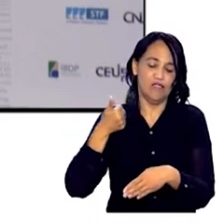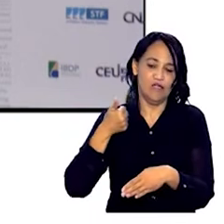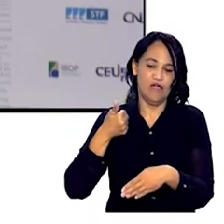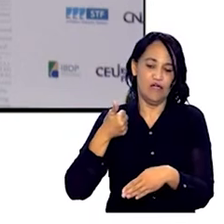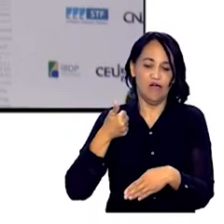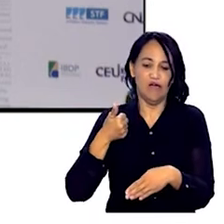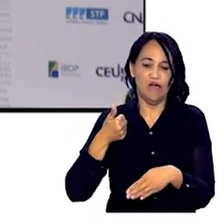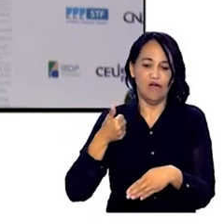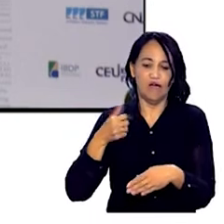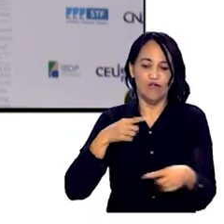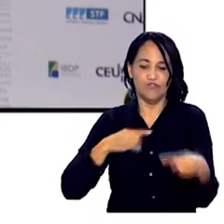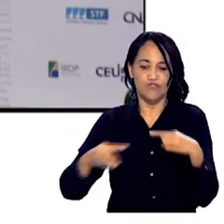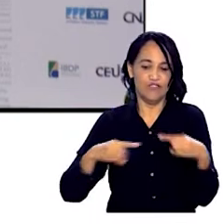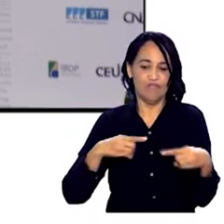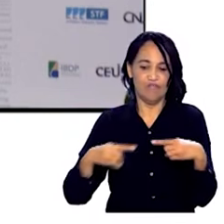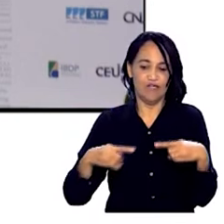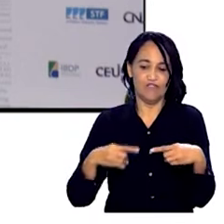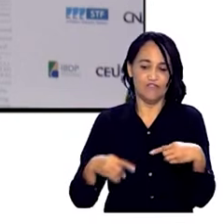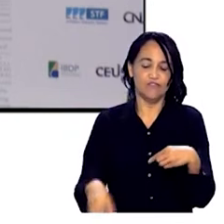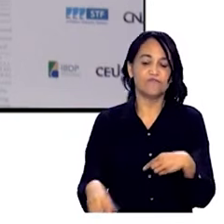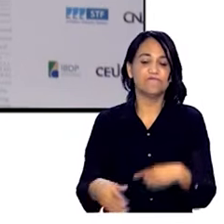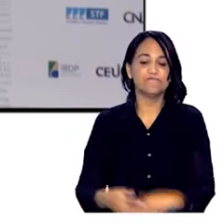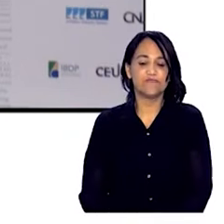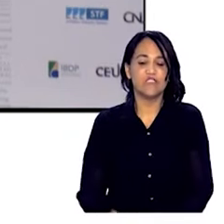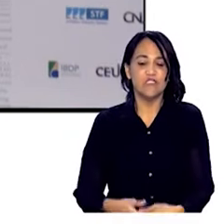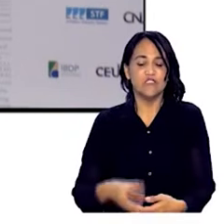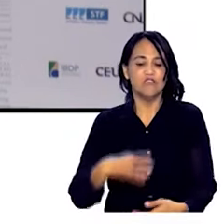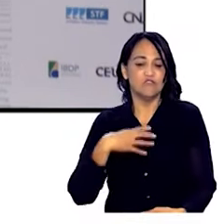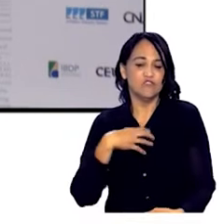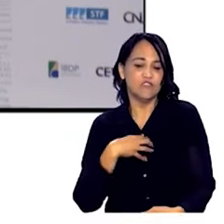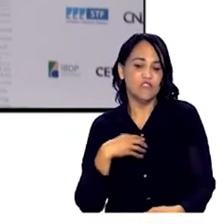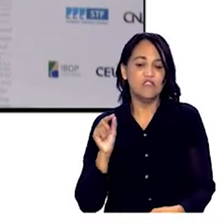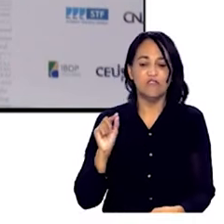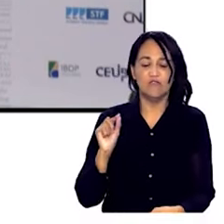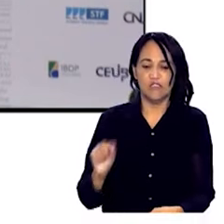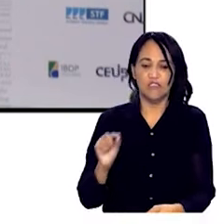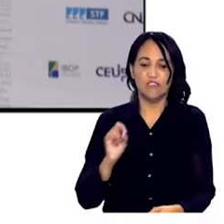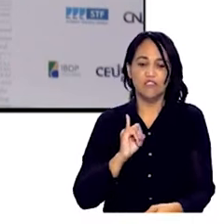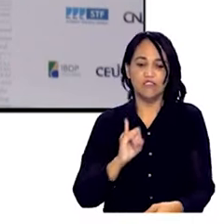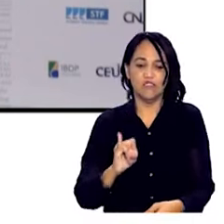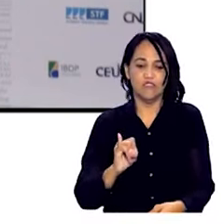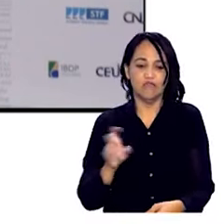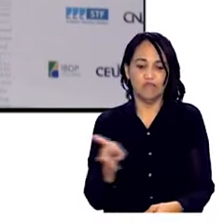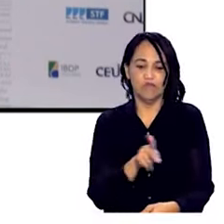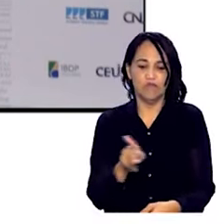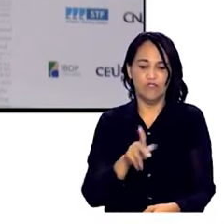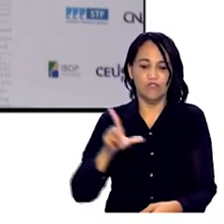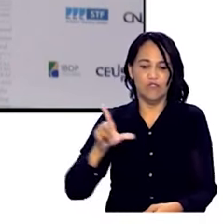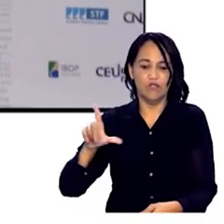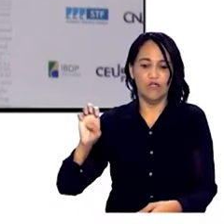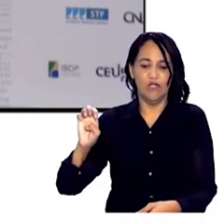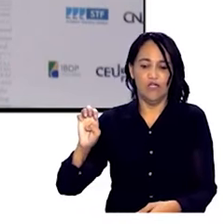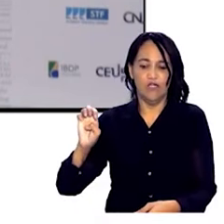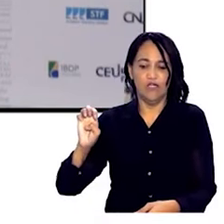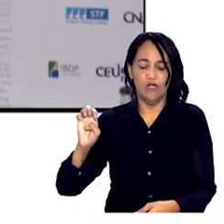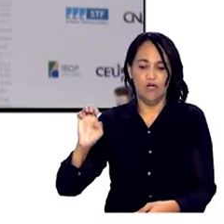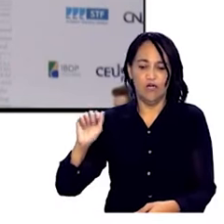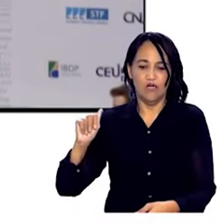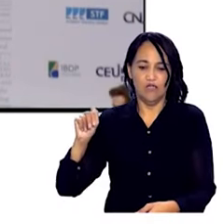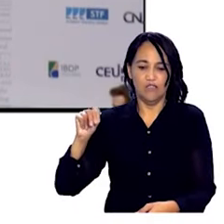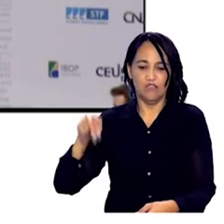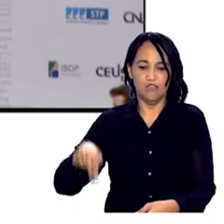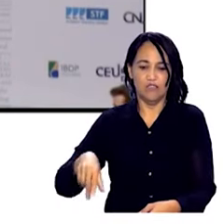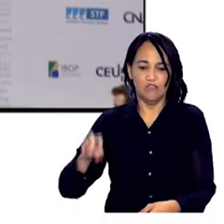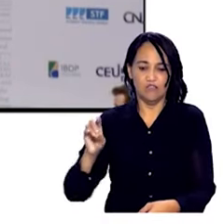debate e de modo que se o professor Leandro dianini não se opuser faríamos o